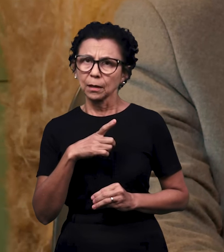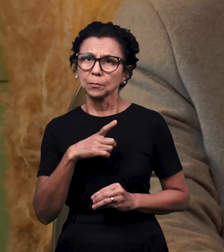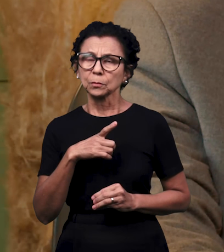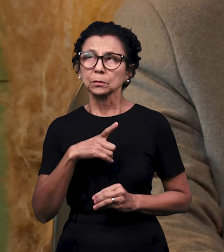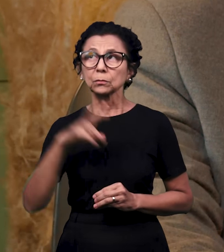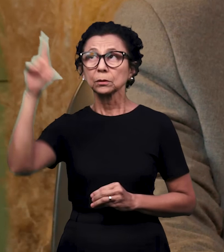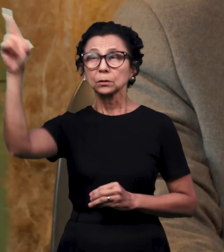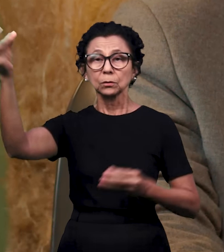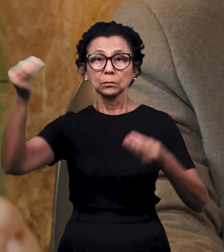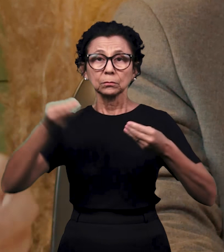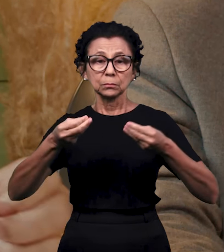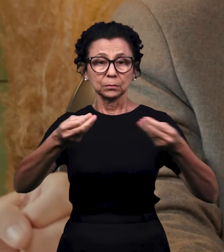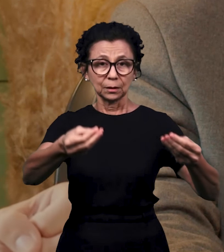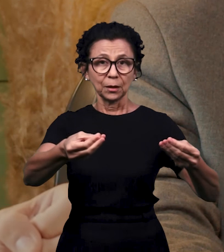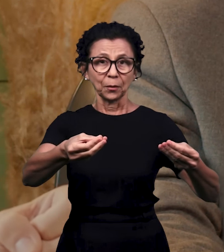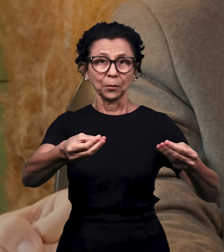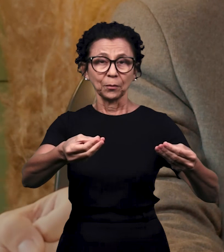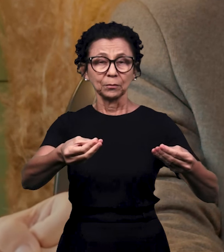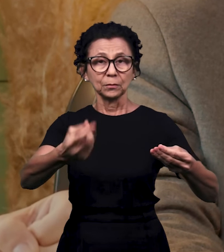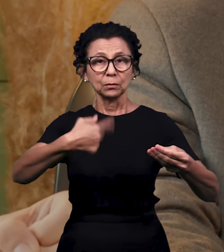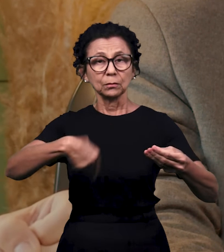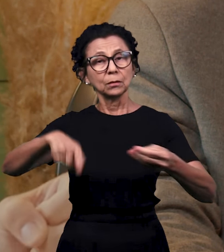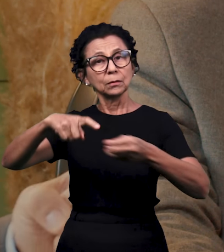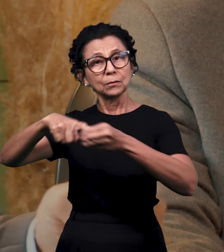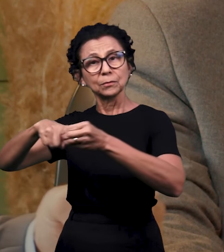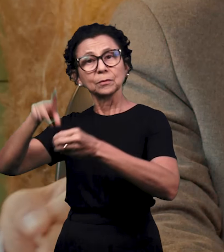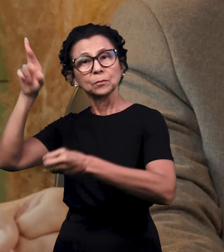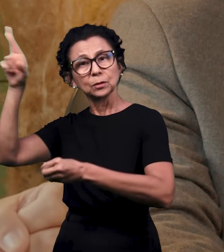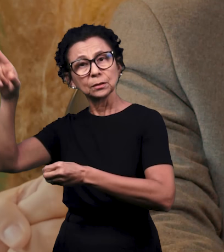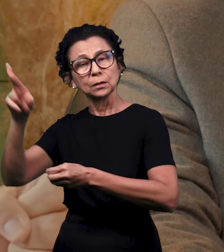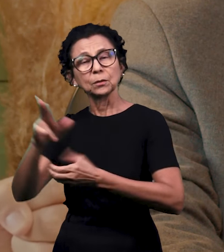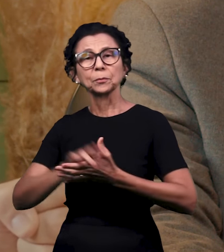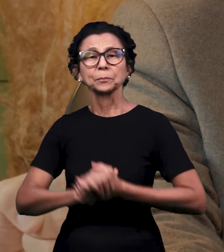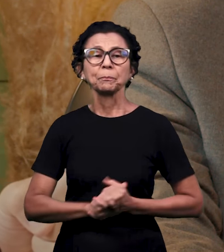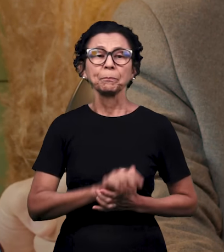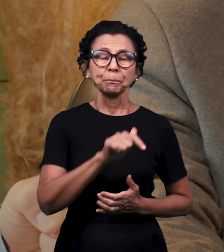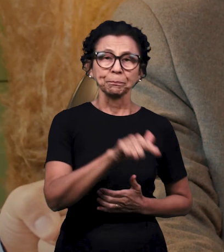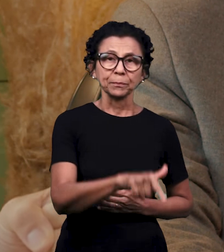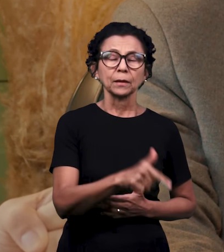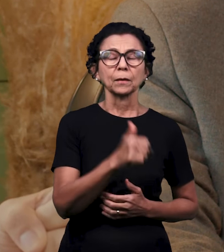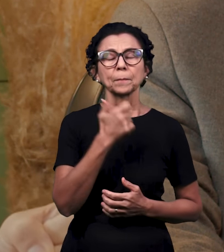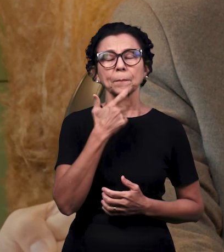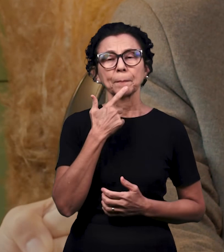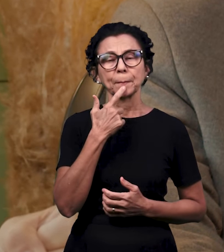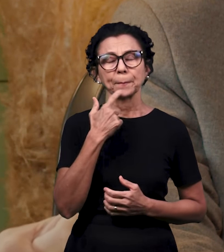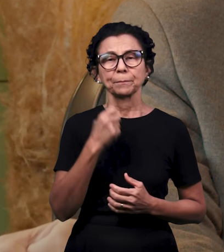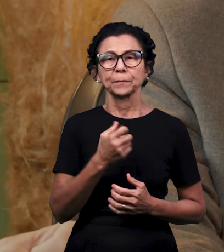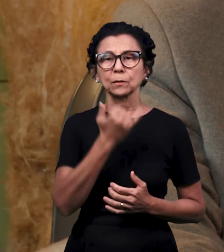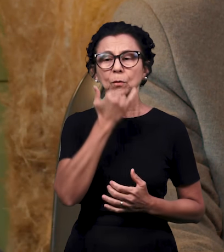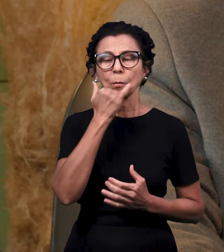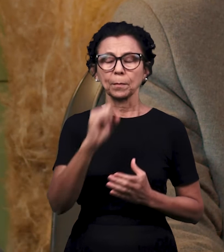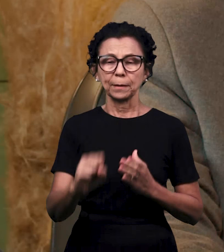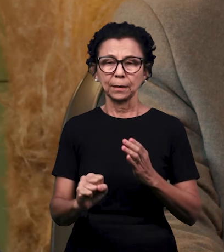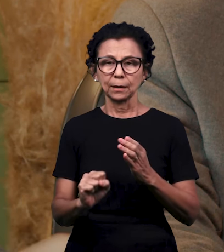Então ele pegava o molho da cevada, né? E ele